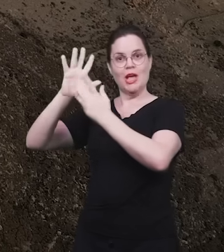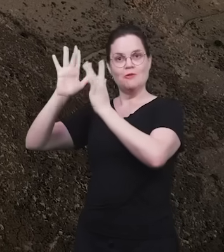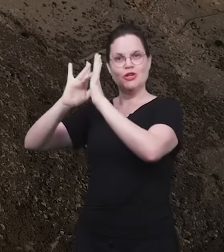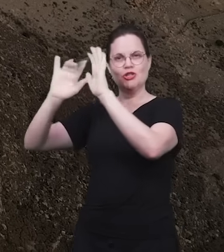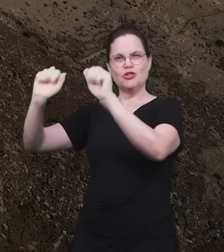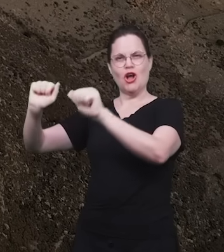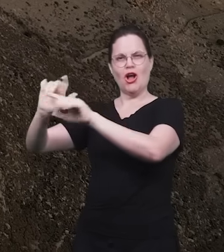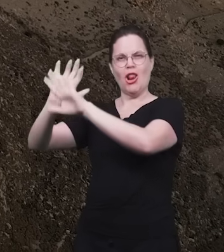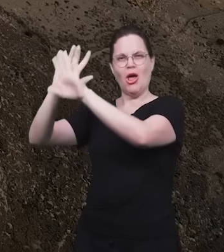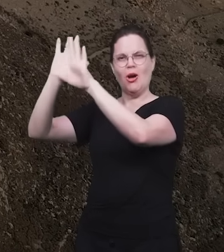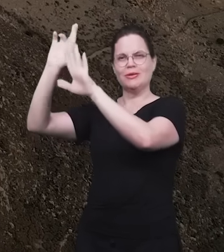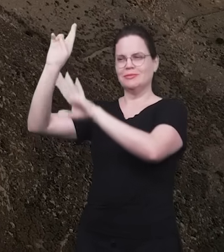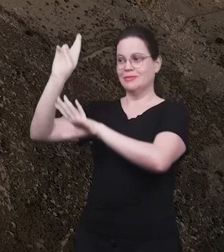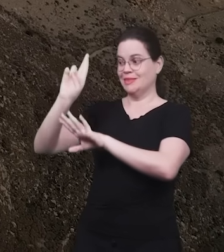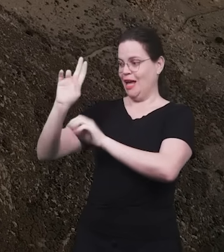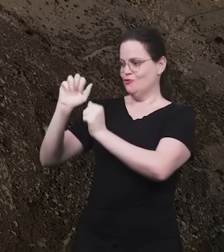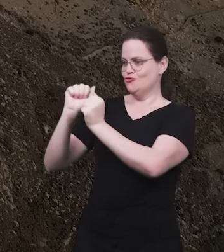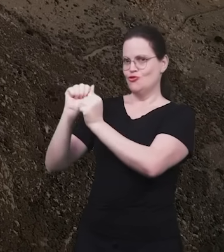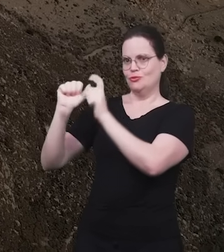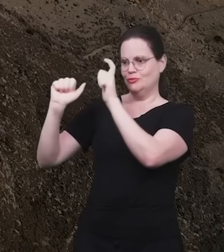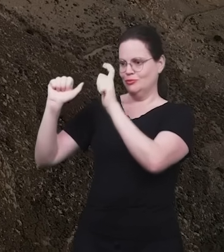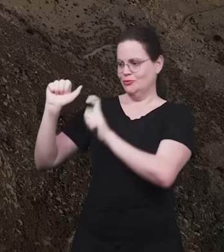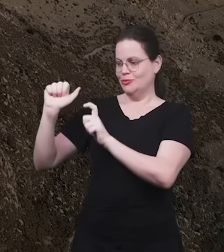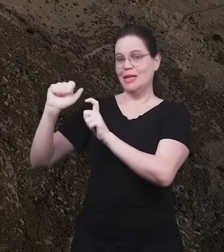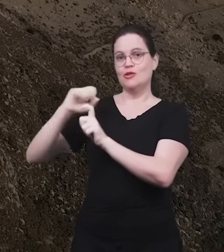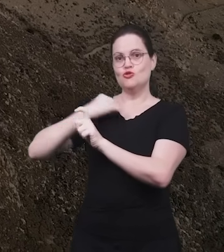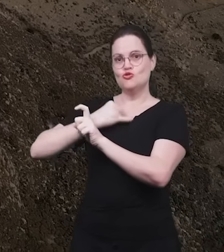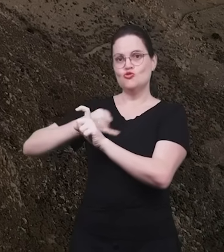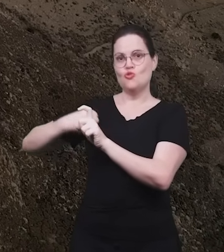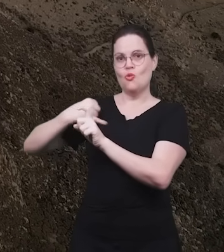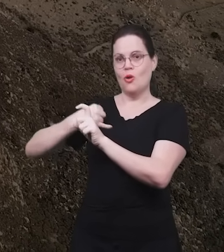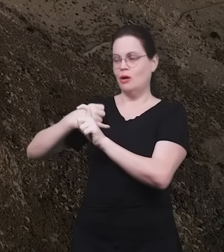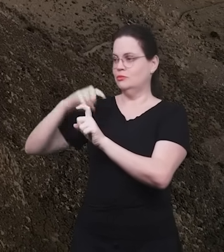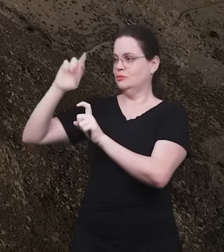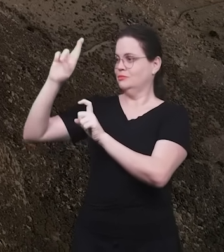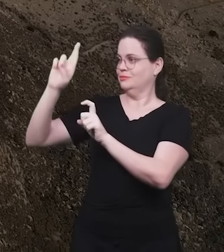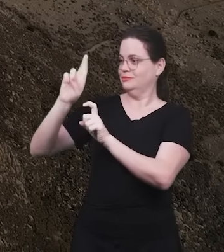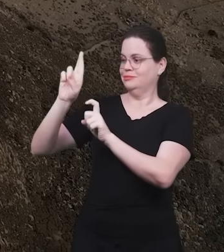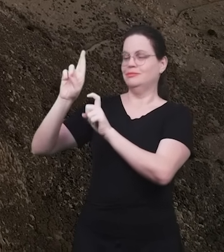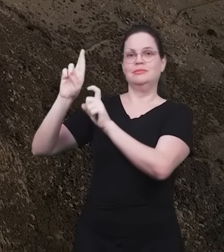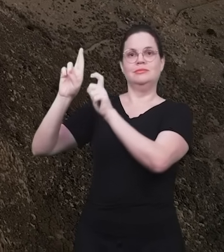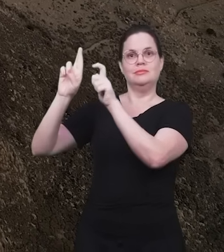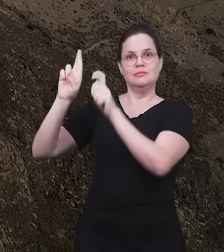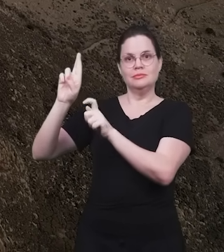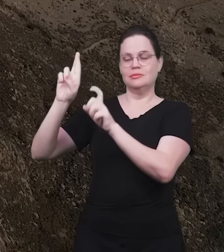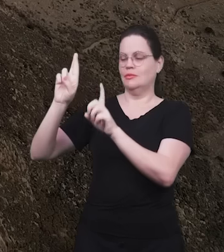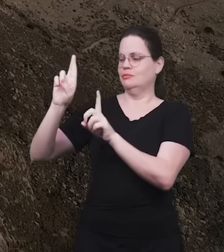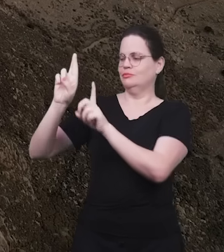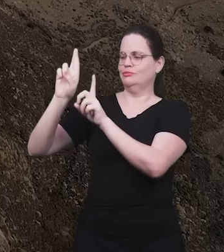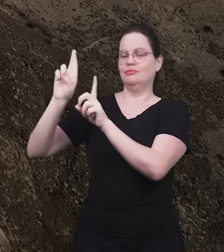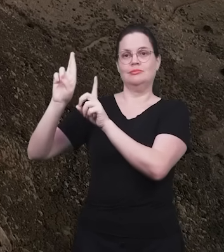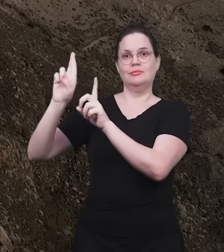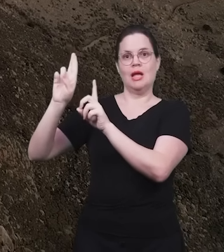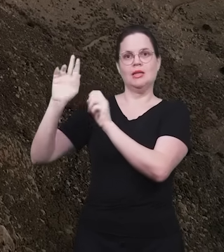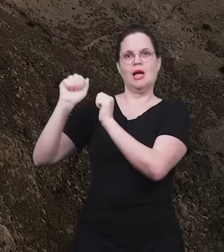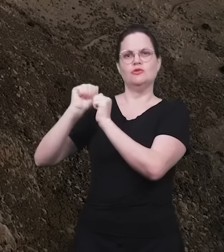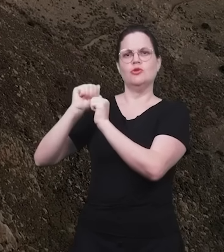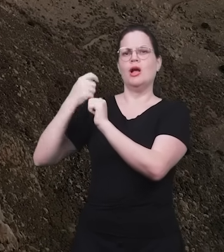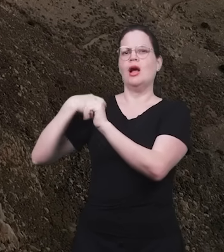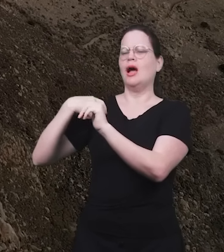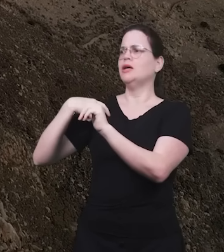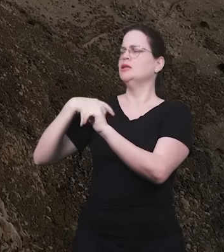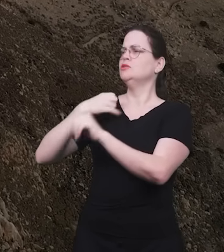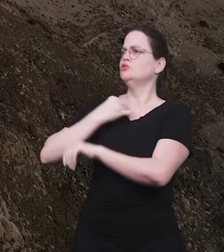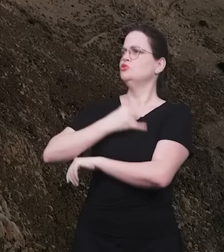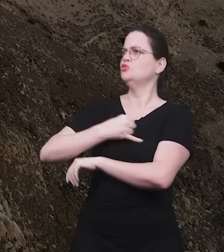Jesus, está do lado dele e a pergunta de João é com relação a